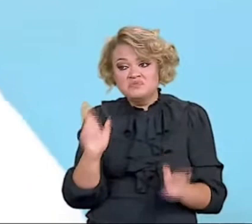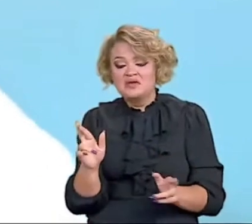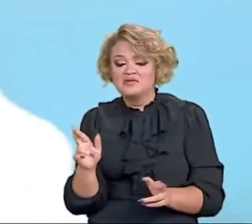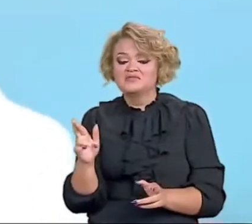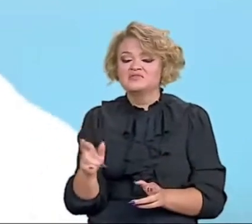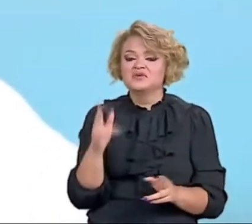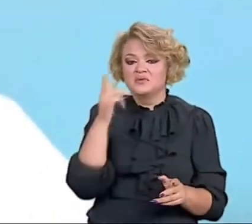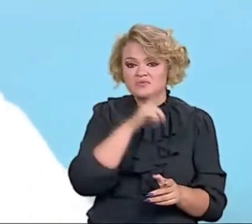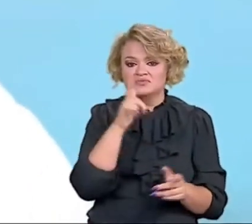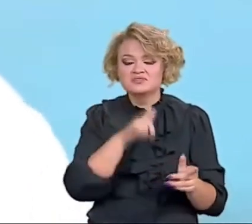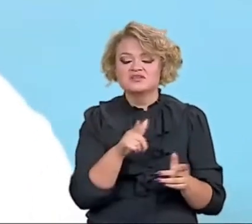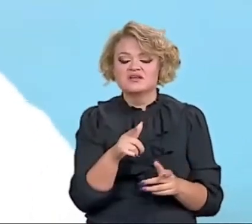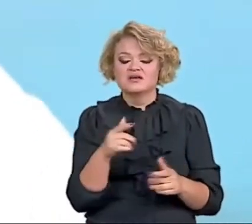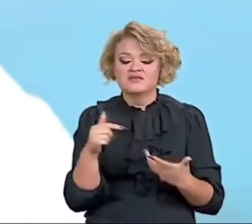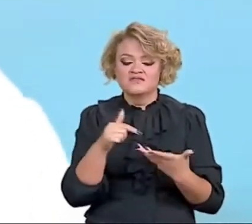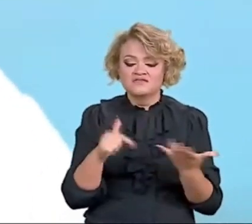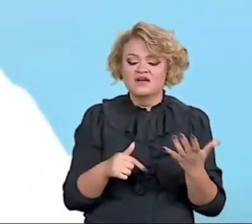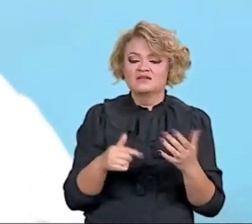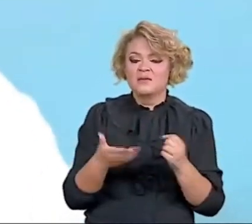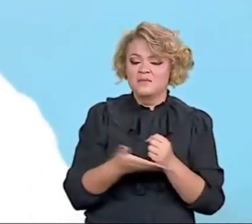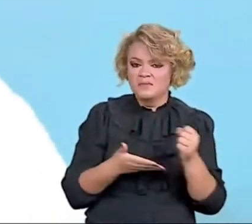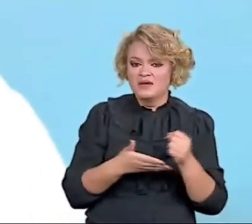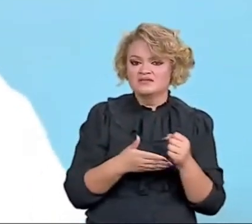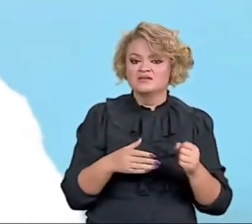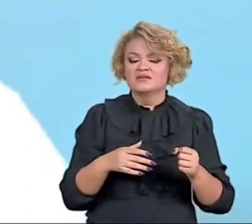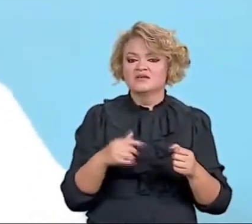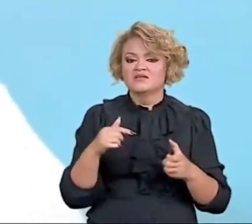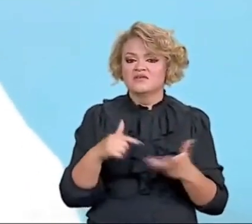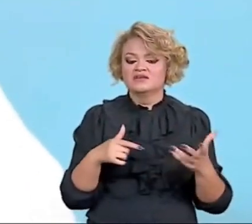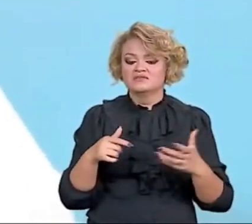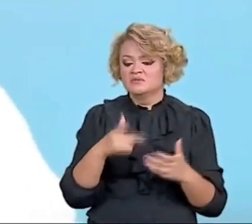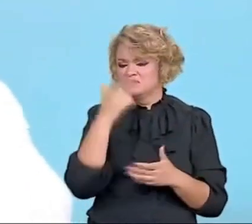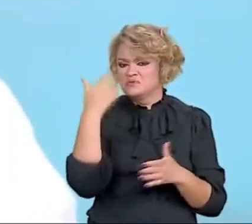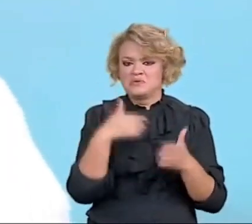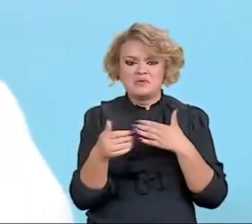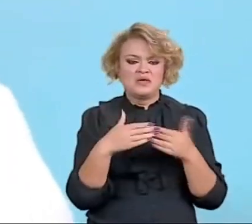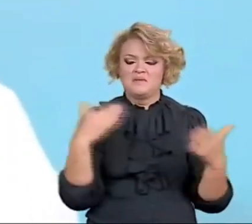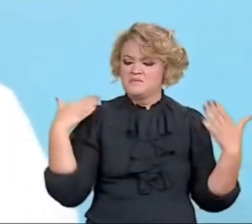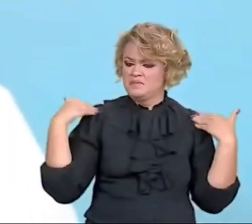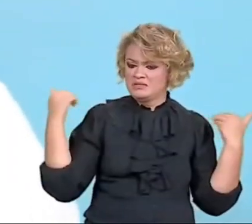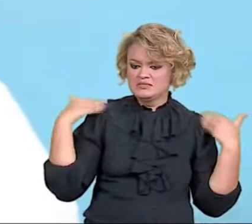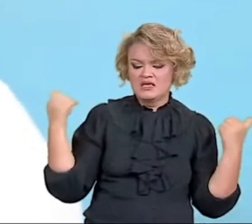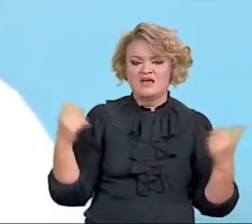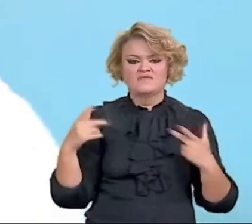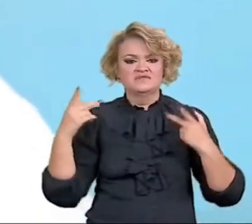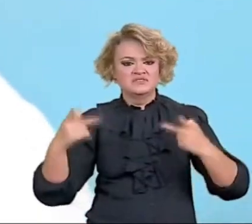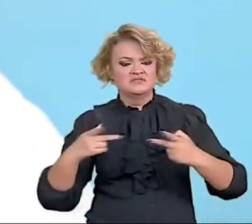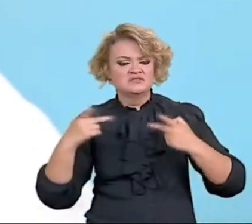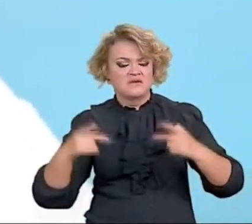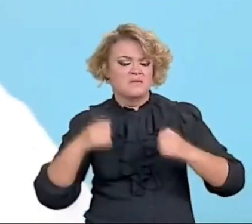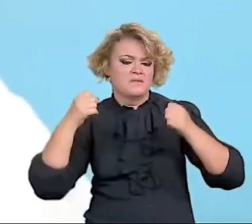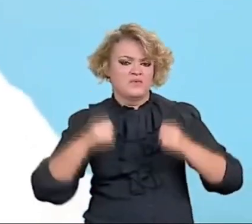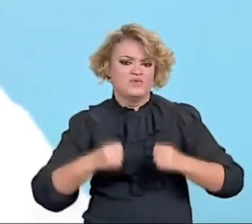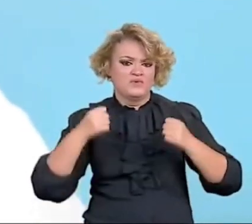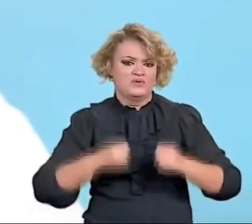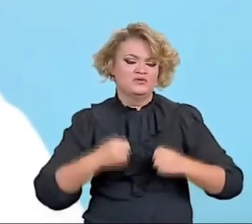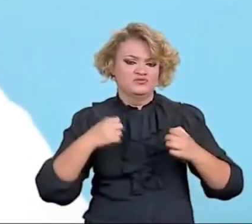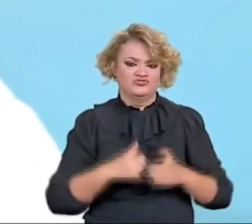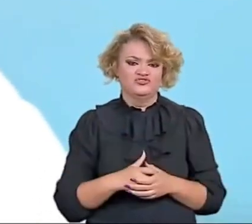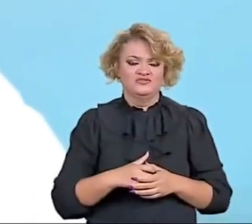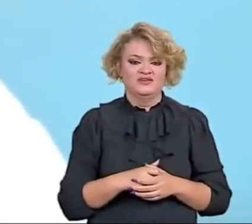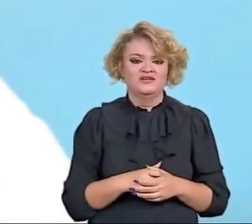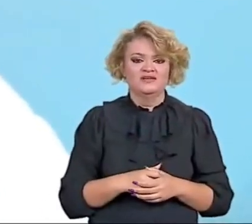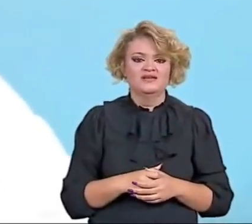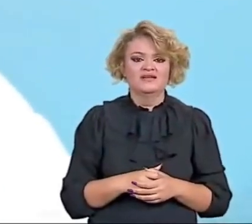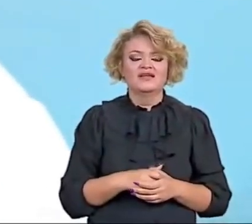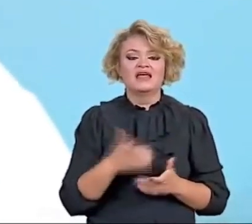colocar condições básicas à disposição para quem quiser passear, para quem quiser visitar, visitar. O que nós queremos é que daqui